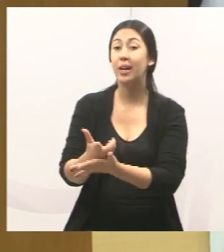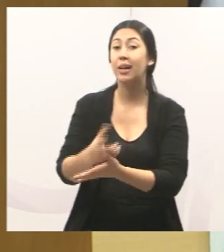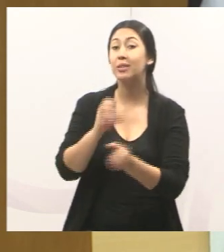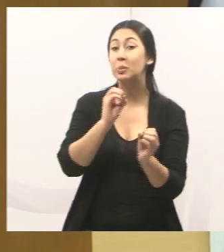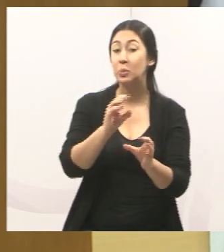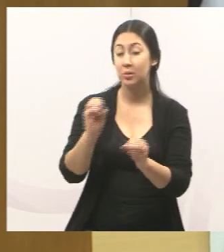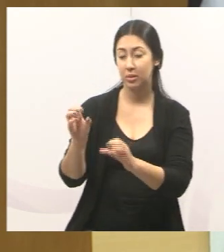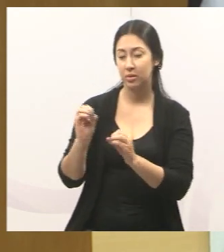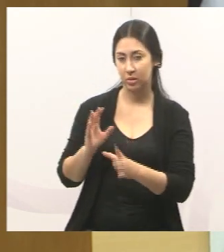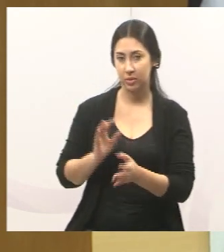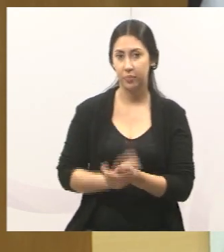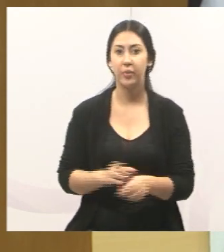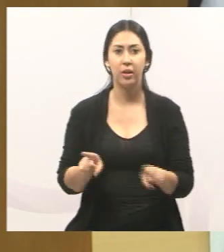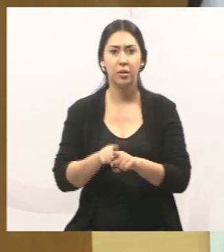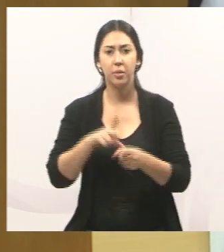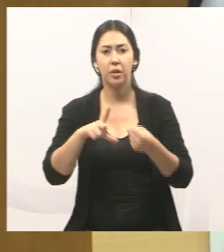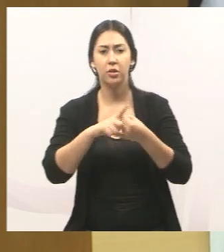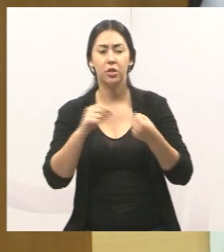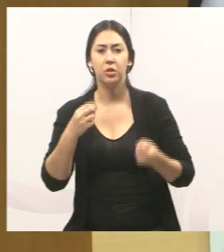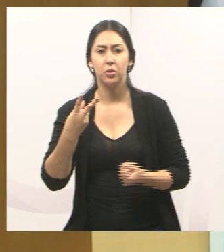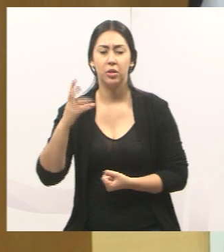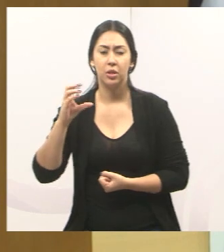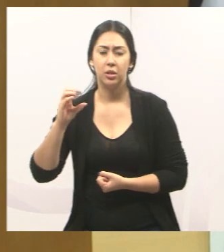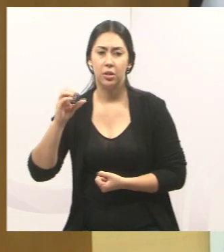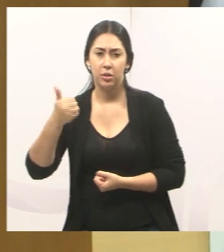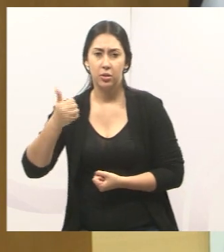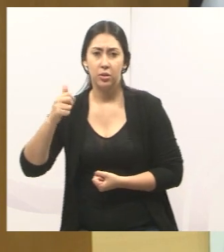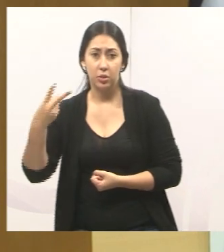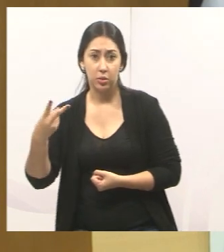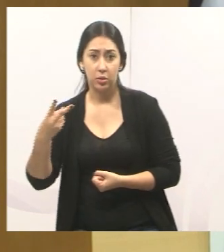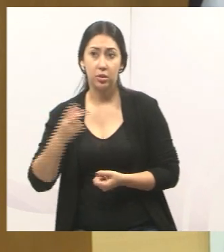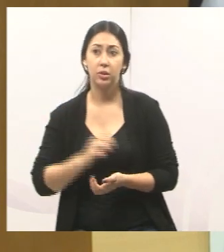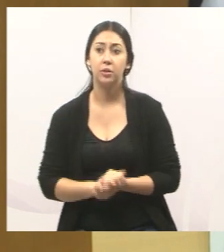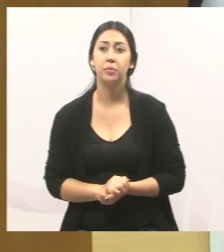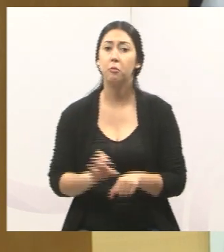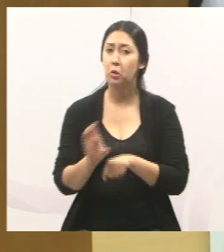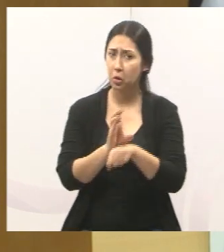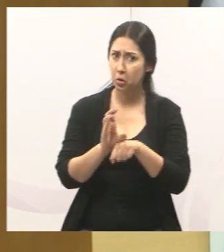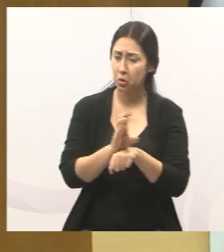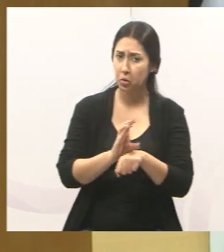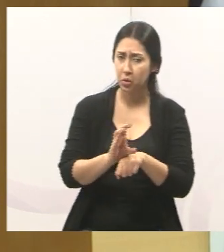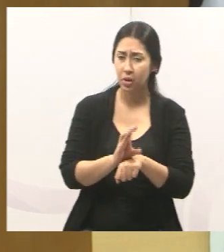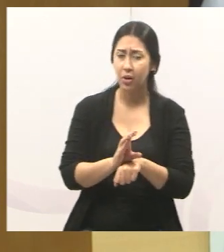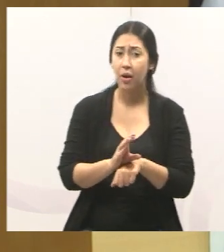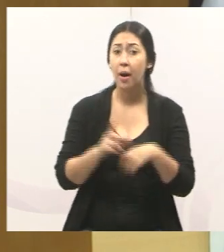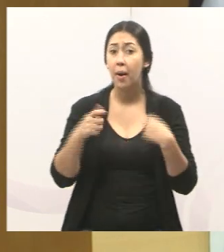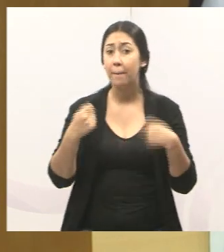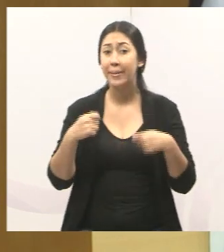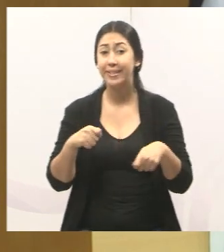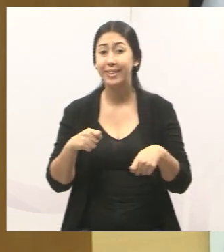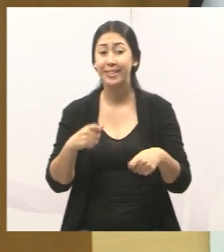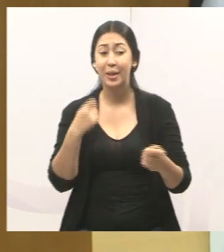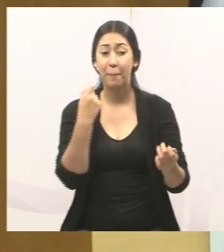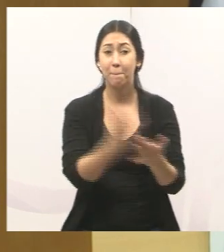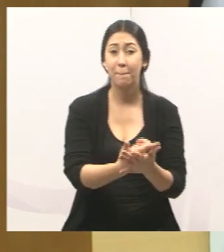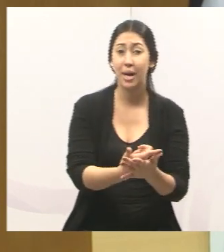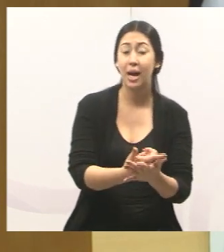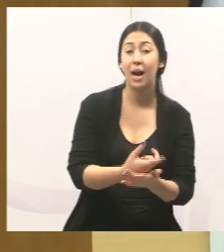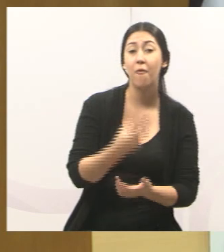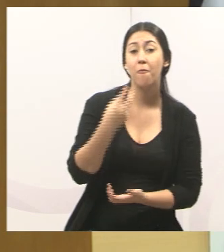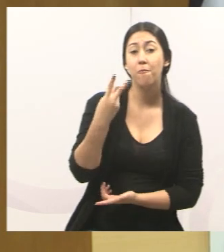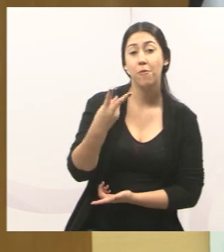Conforme o artigo 212 da Constituição Federal, o mínimo obrigatório é de 25%, aplicados nos impostos que a